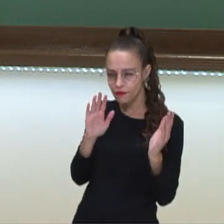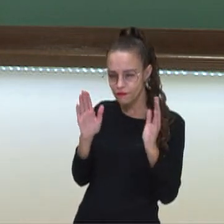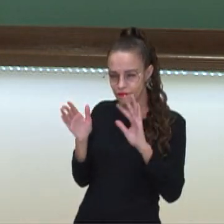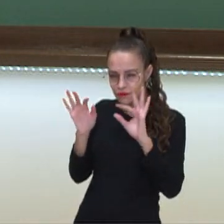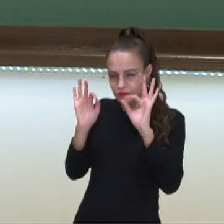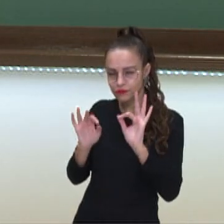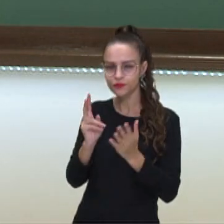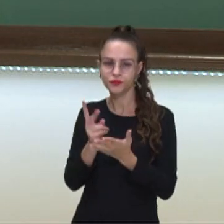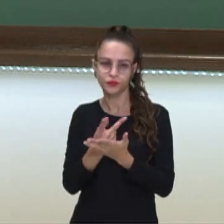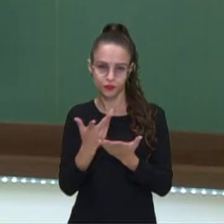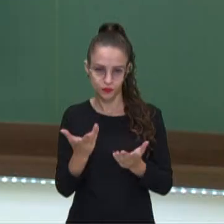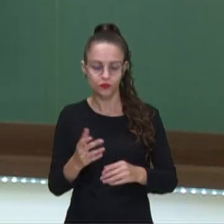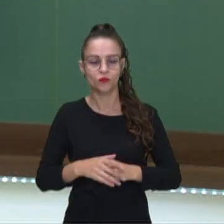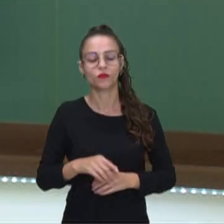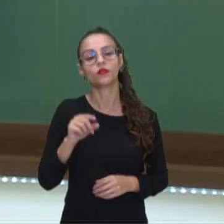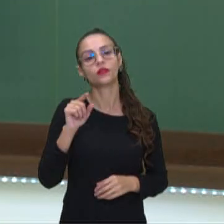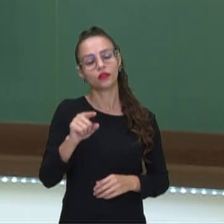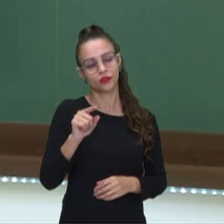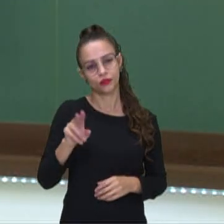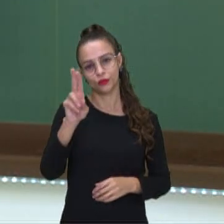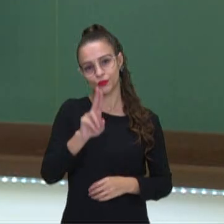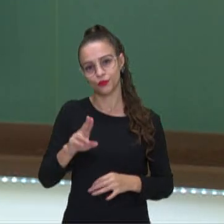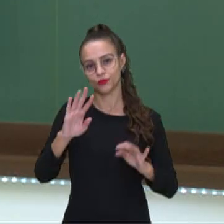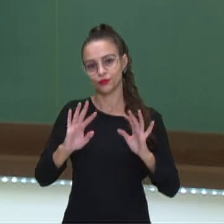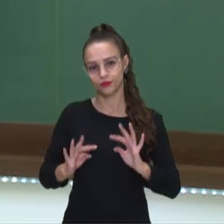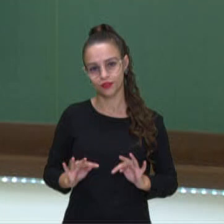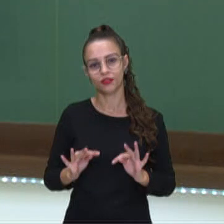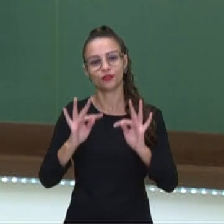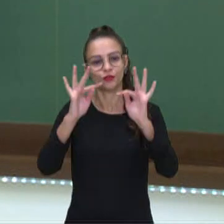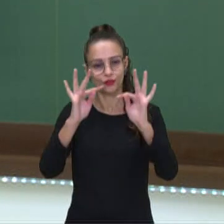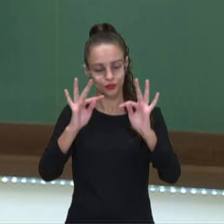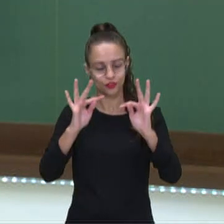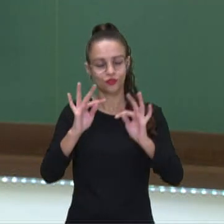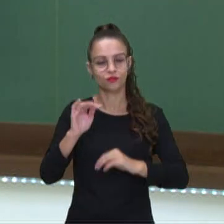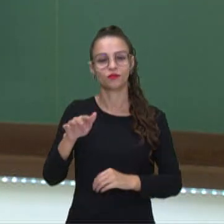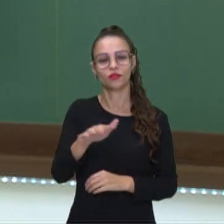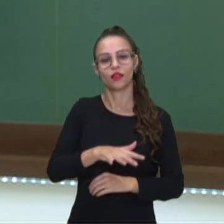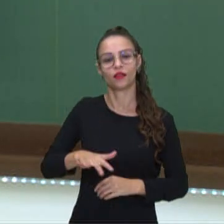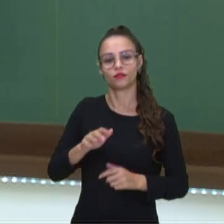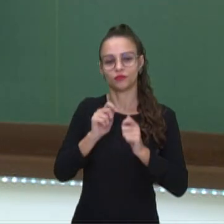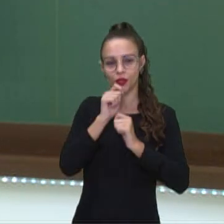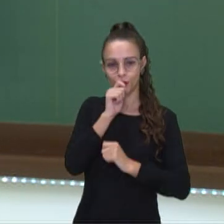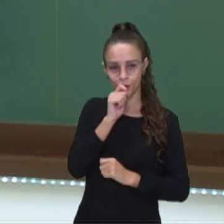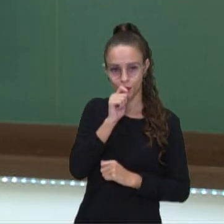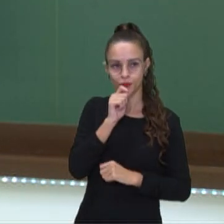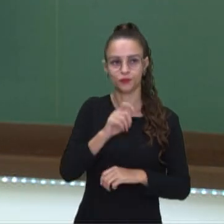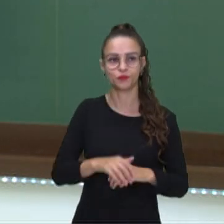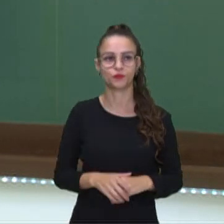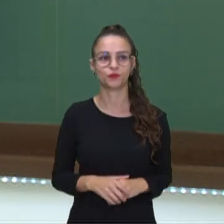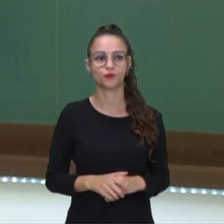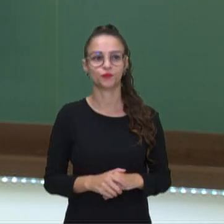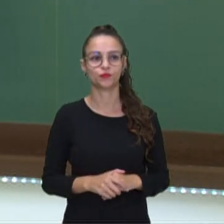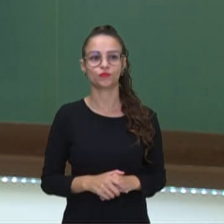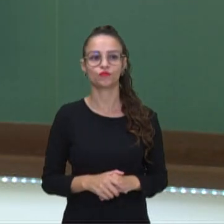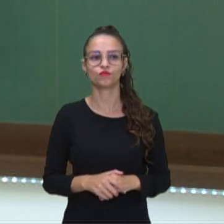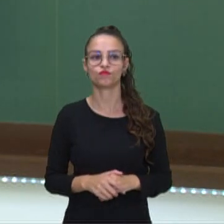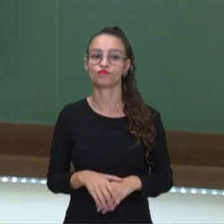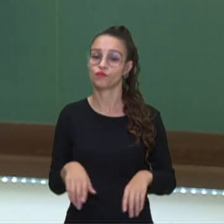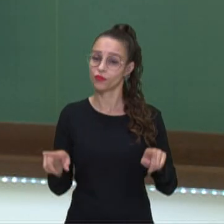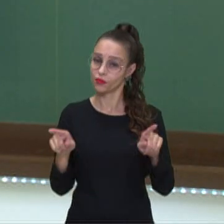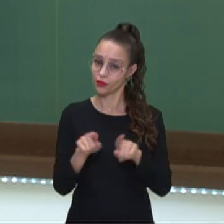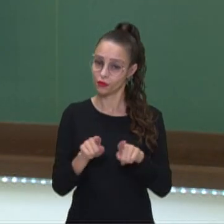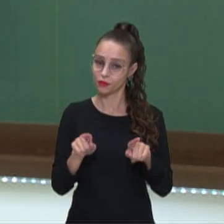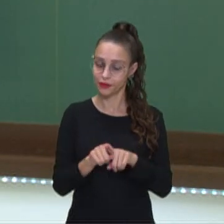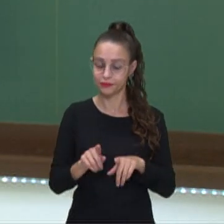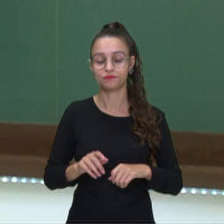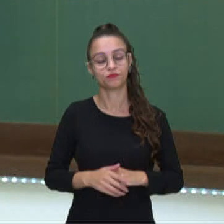juiz. Isso é o uso da tecnologia na arbitragem, tá bom? Além disso,